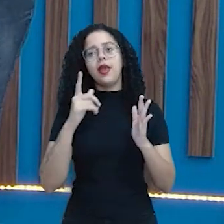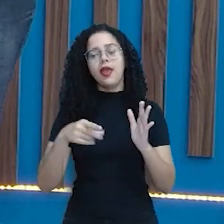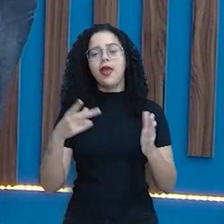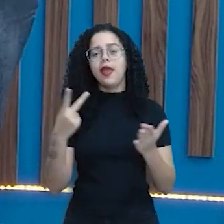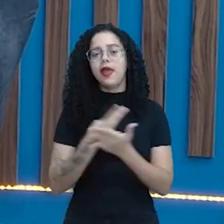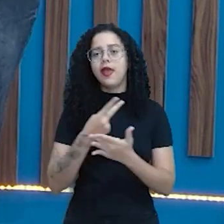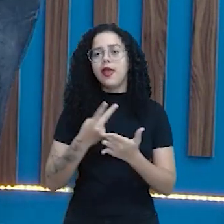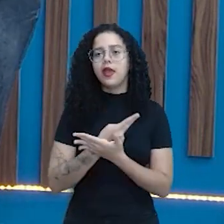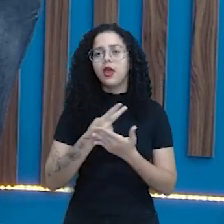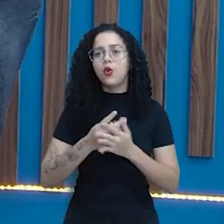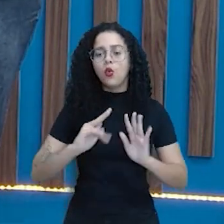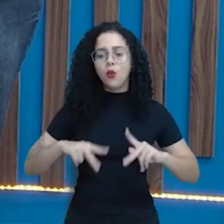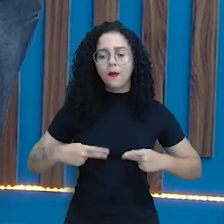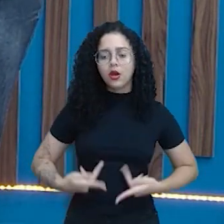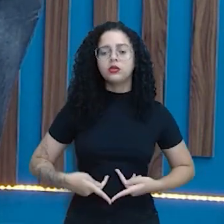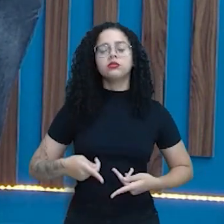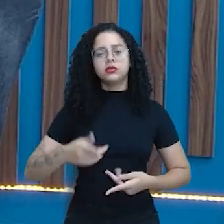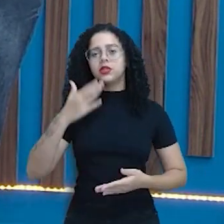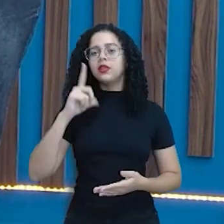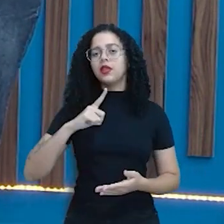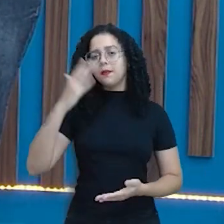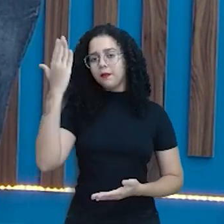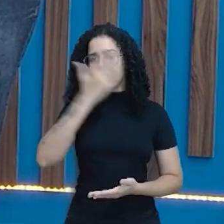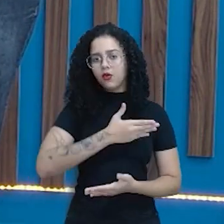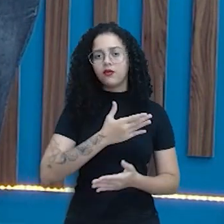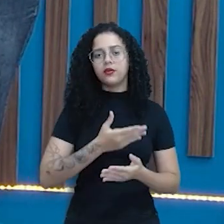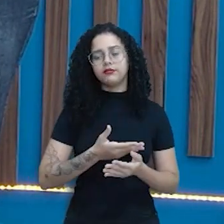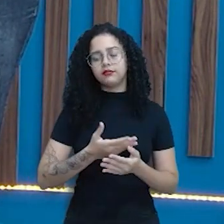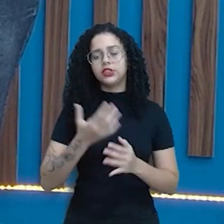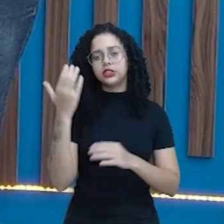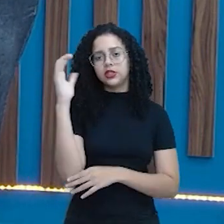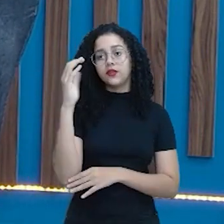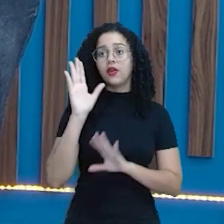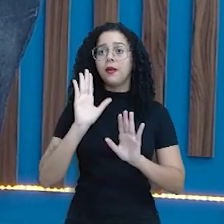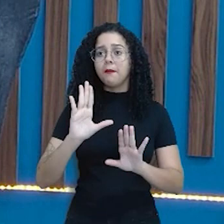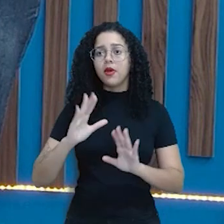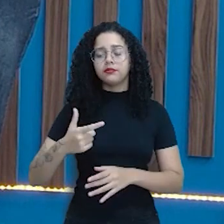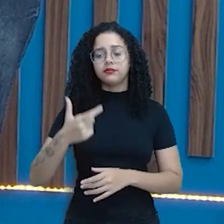comprovado cientificamente através de pesquisas e tudo mais. Mas, enquanto